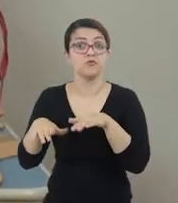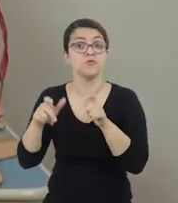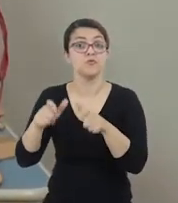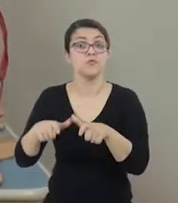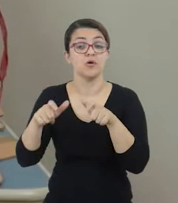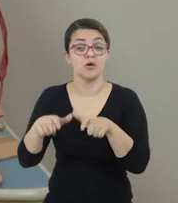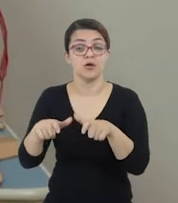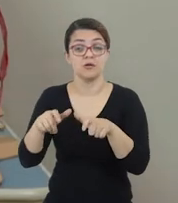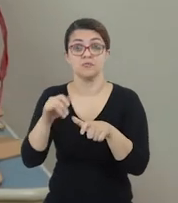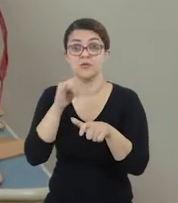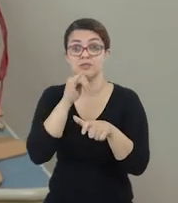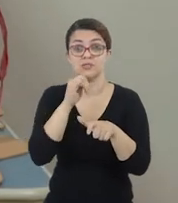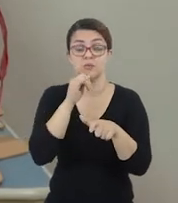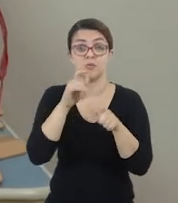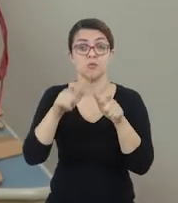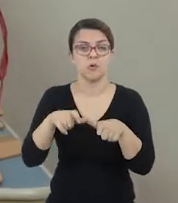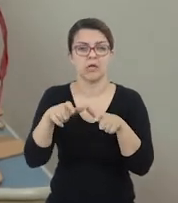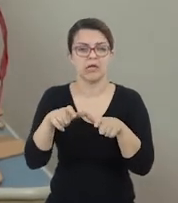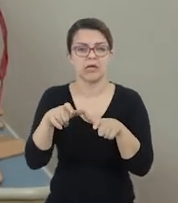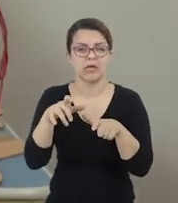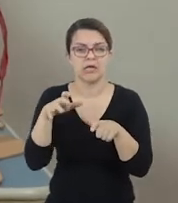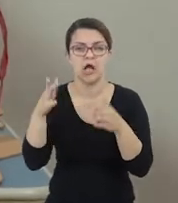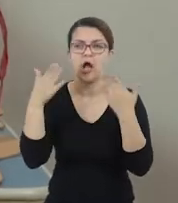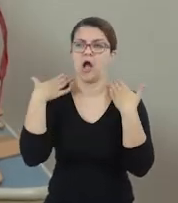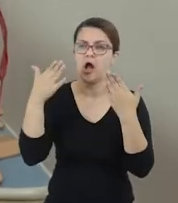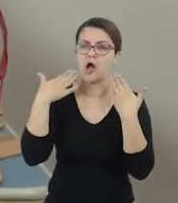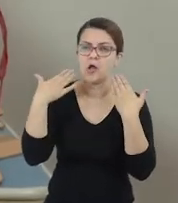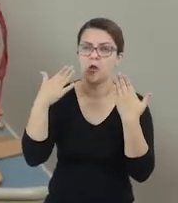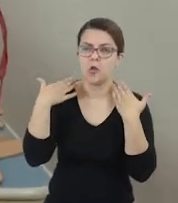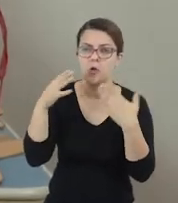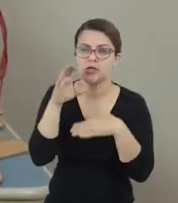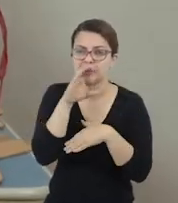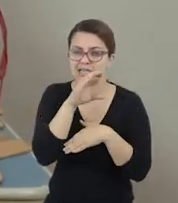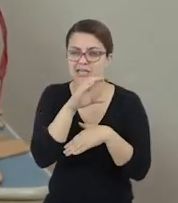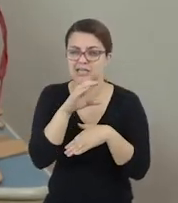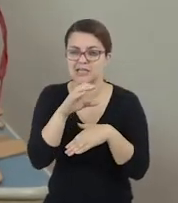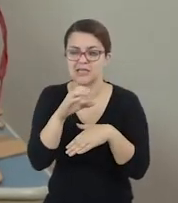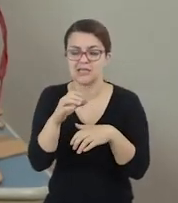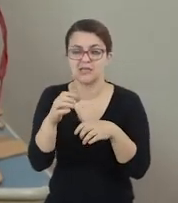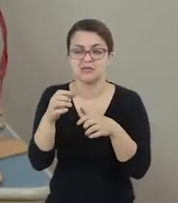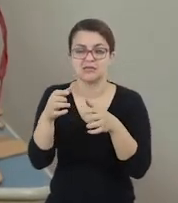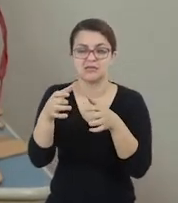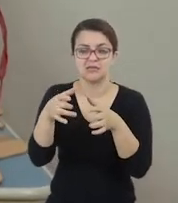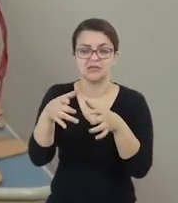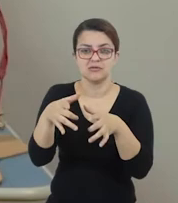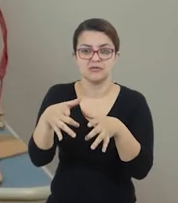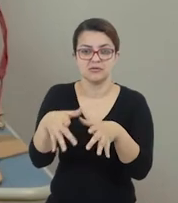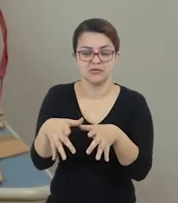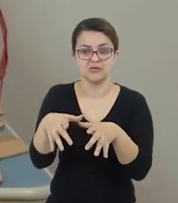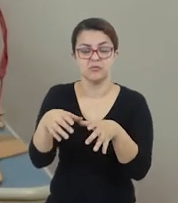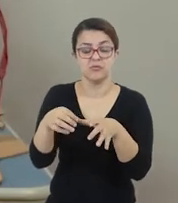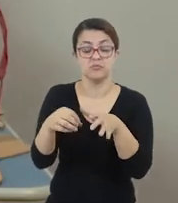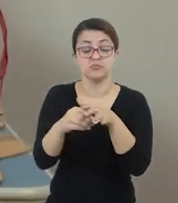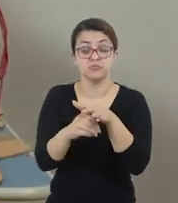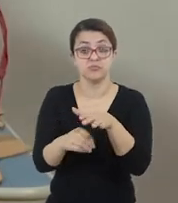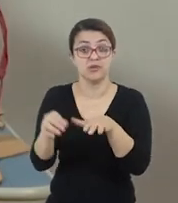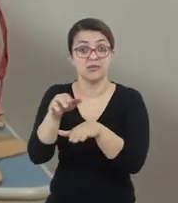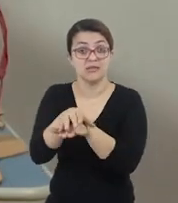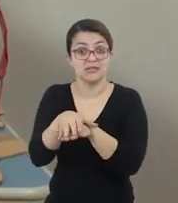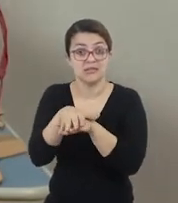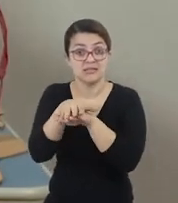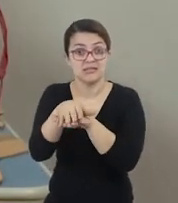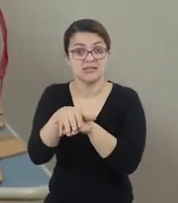colocado. Se for quente, nasce tartaruguinhas fêmeas. E se for frio, vai nascer